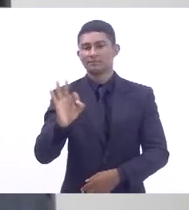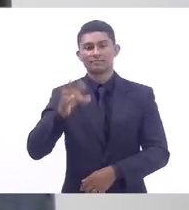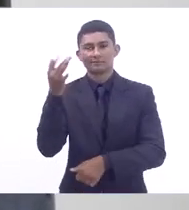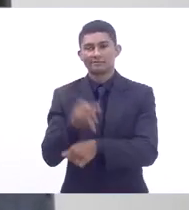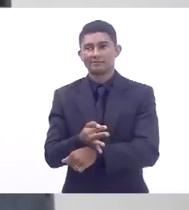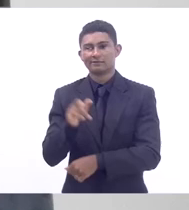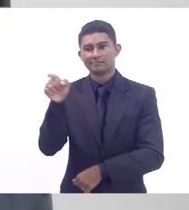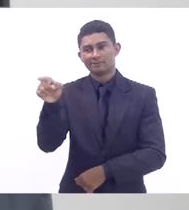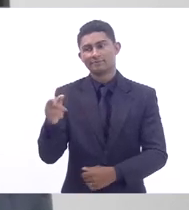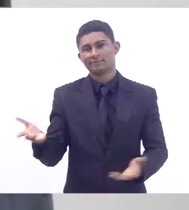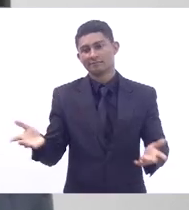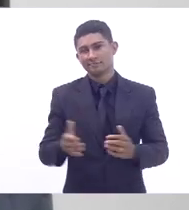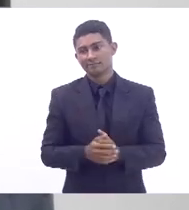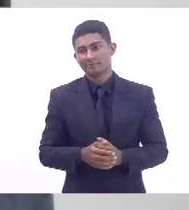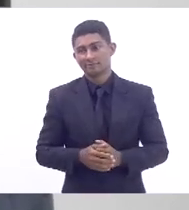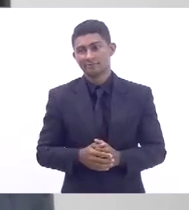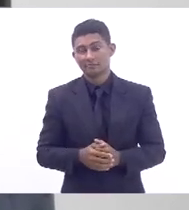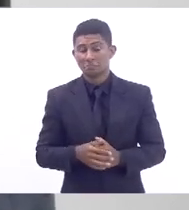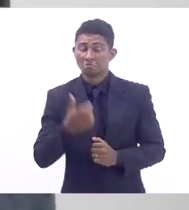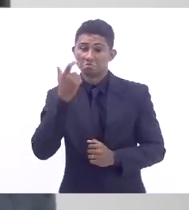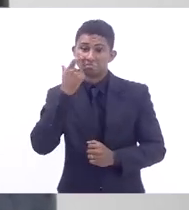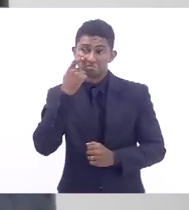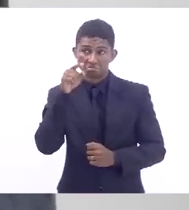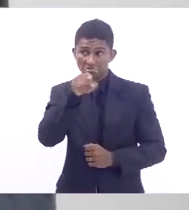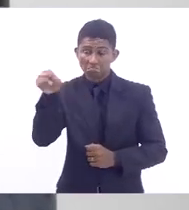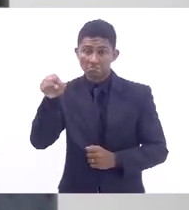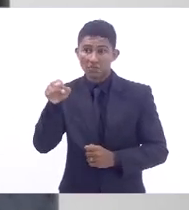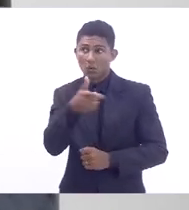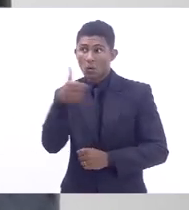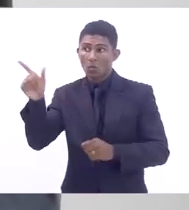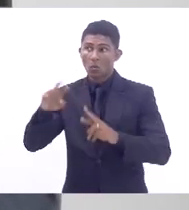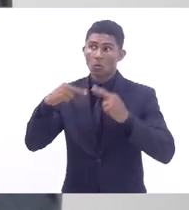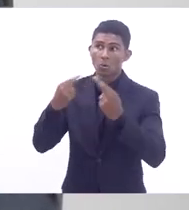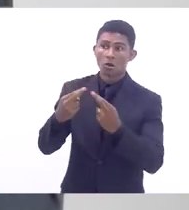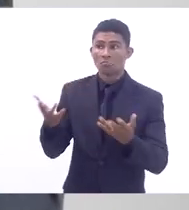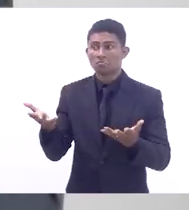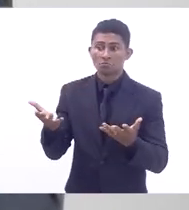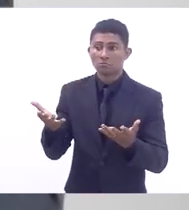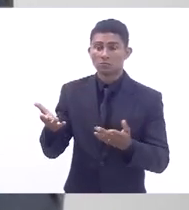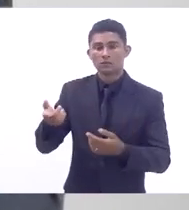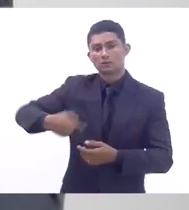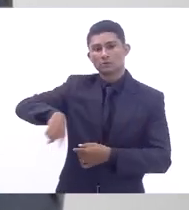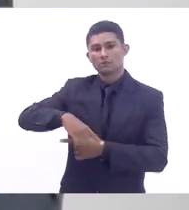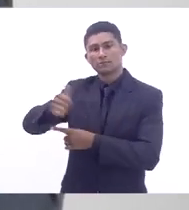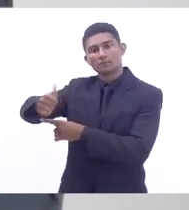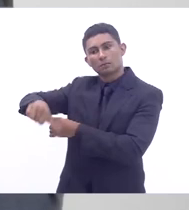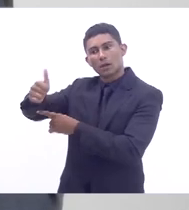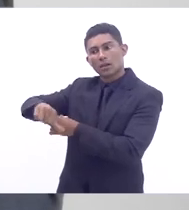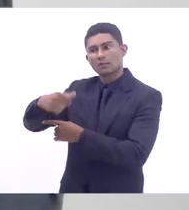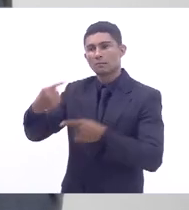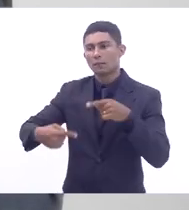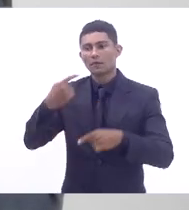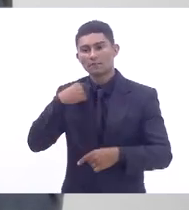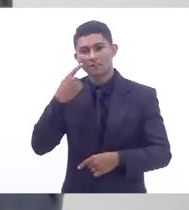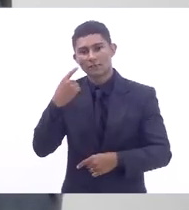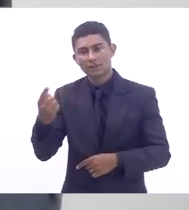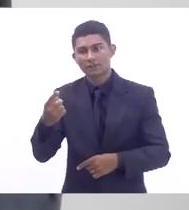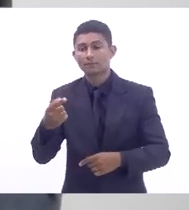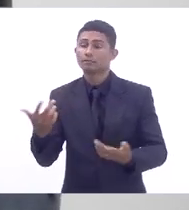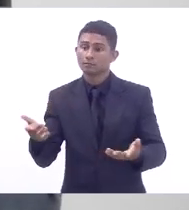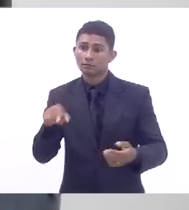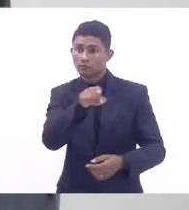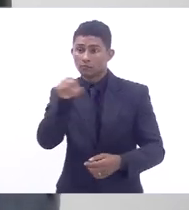espera que tenha sido uma coincidência de agenda embora a gente está aqui para fazer avaliação política né politicamente